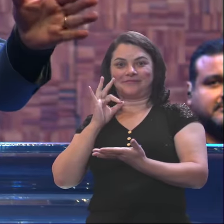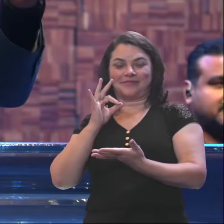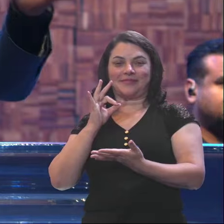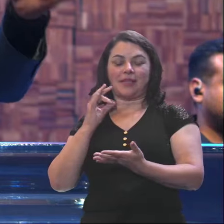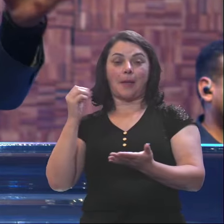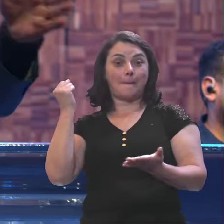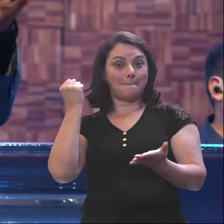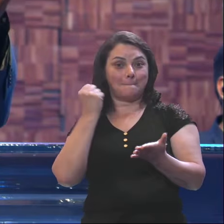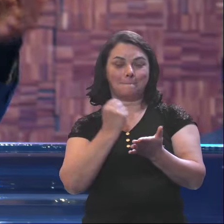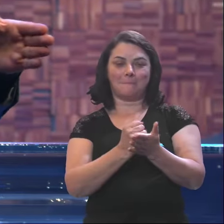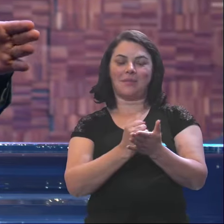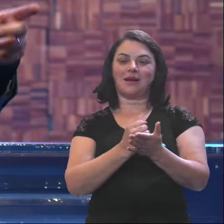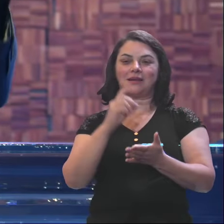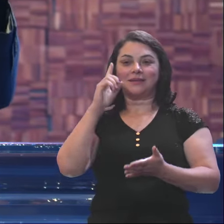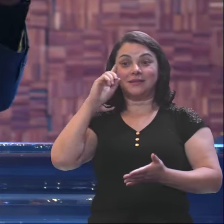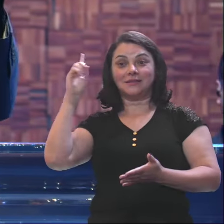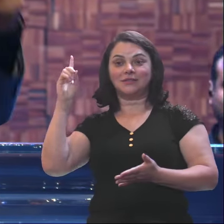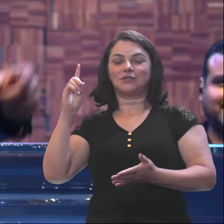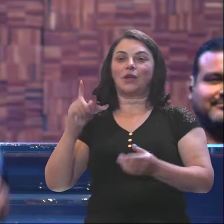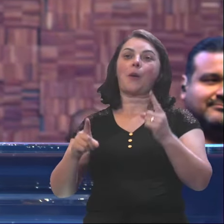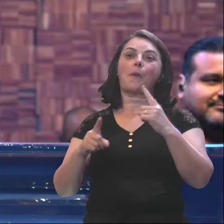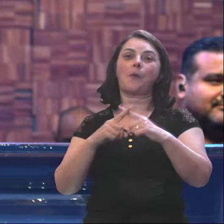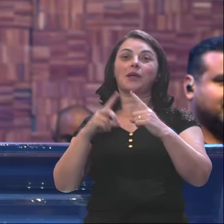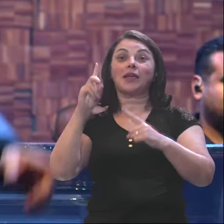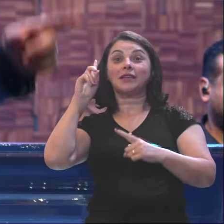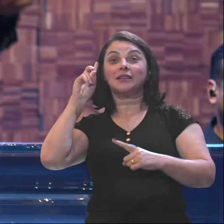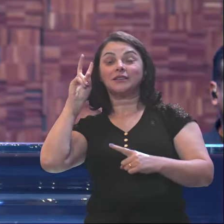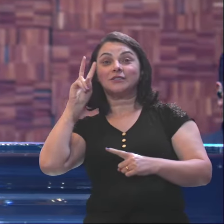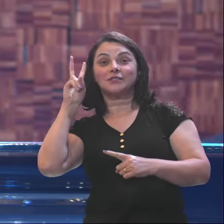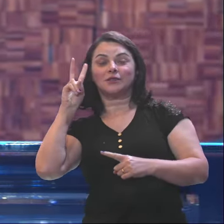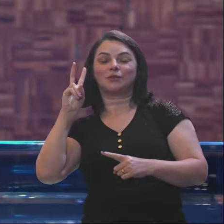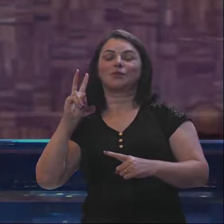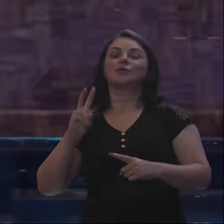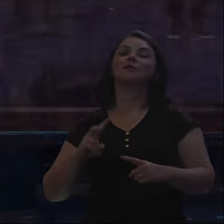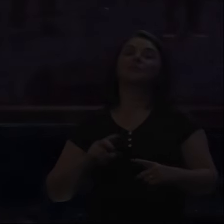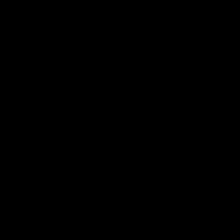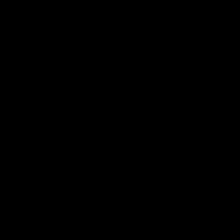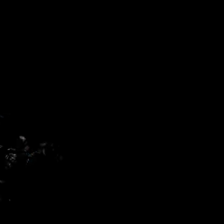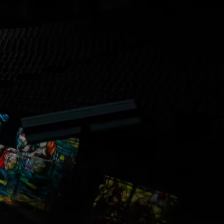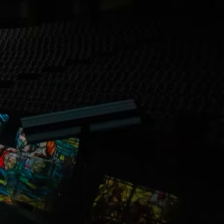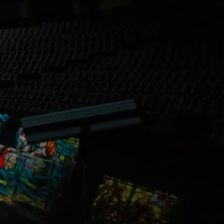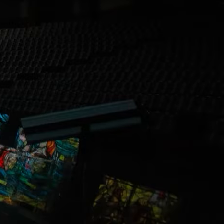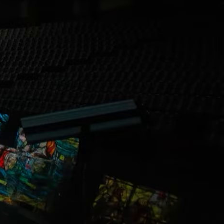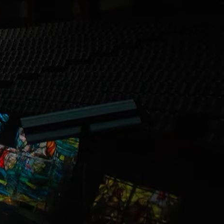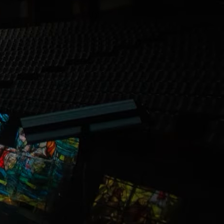Jesus entrou na tua história. Ele te encontrou neste lugar. Que Deus abençoe vocês.